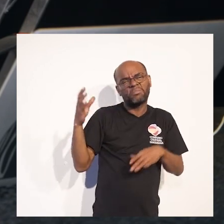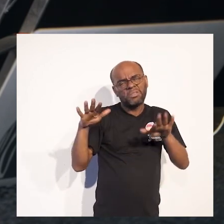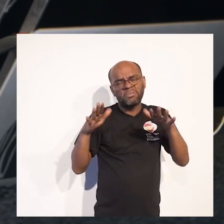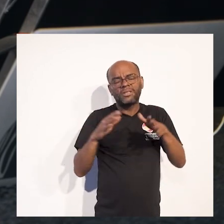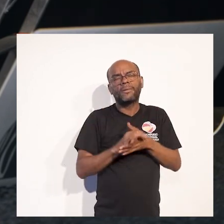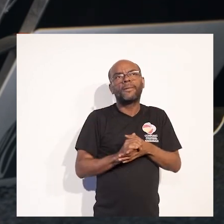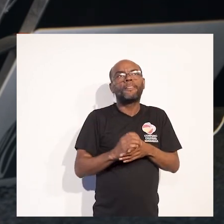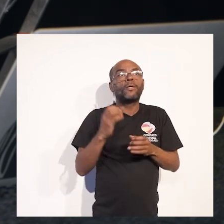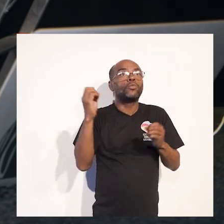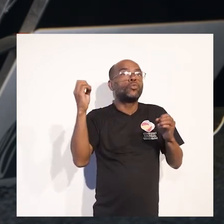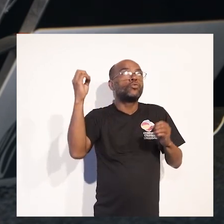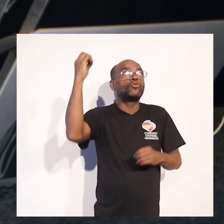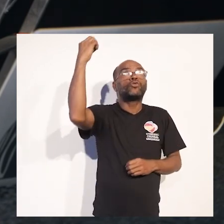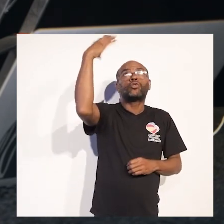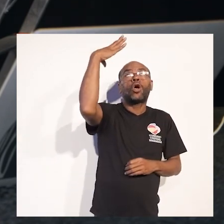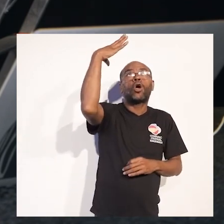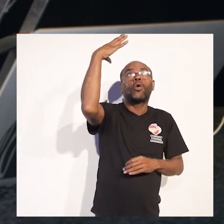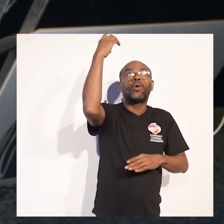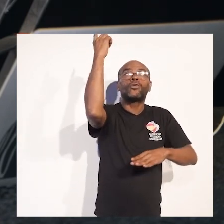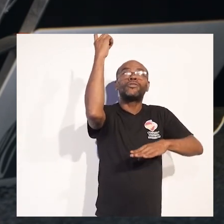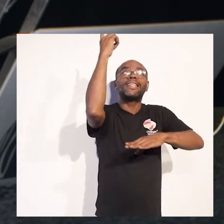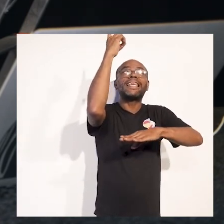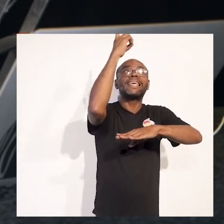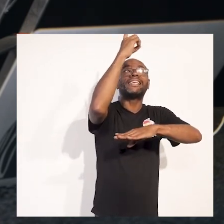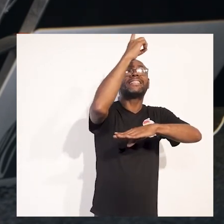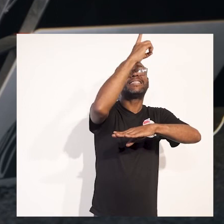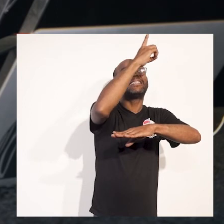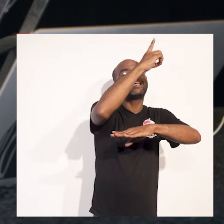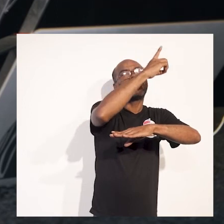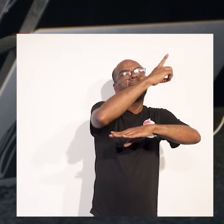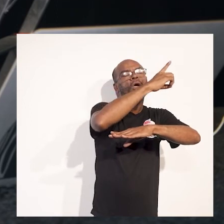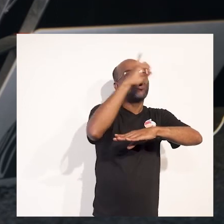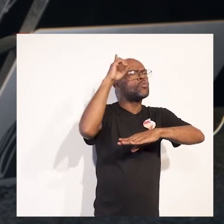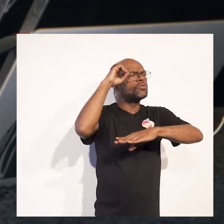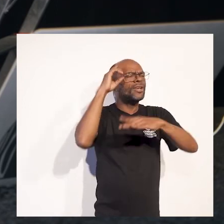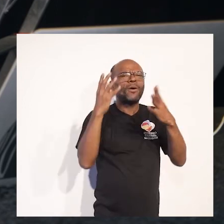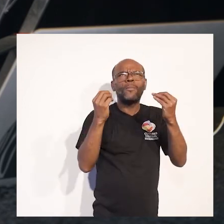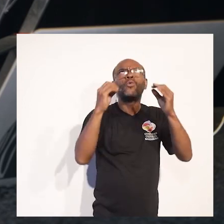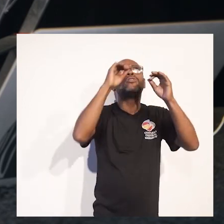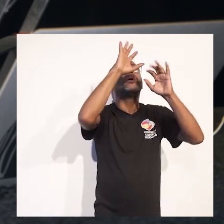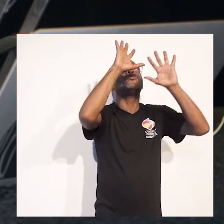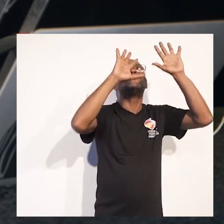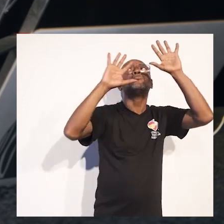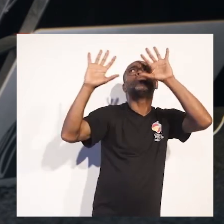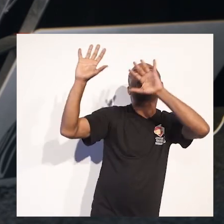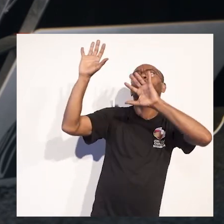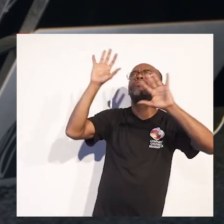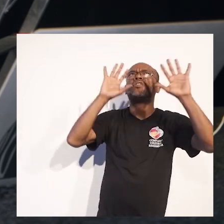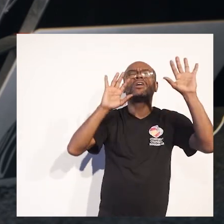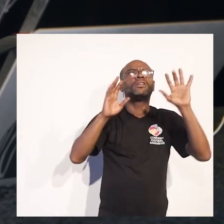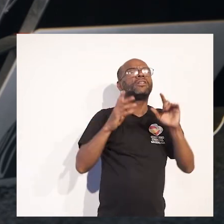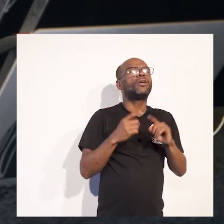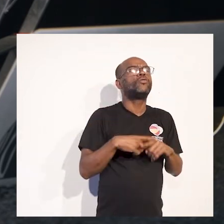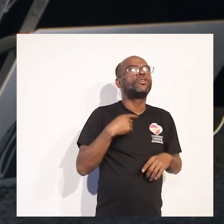Quando o sol começa a descer, ou quando a gente tem um dia muito nublado, com muitas nuvens,